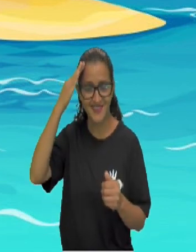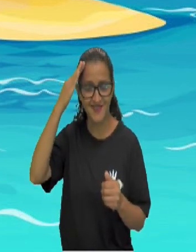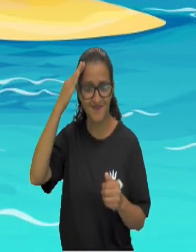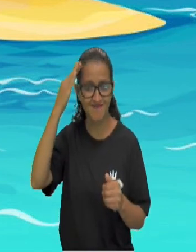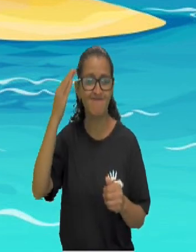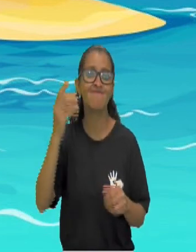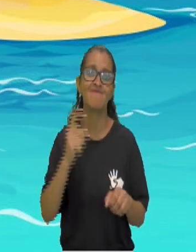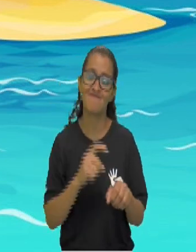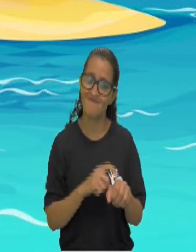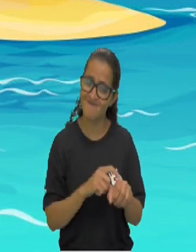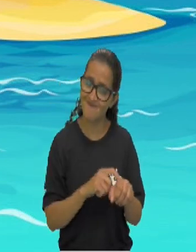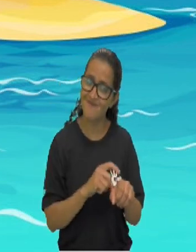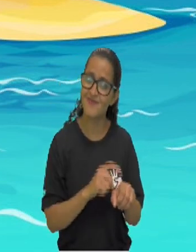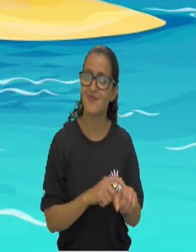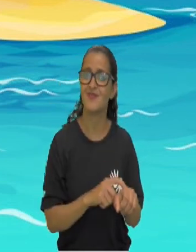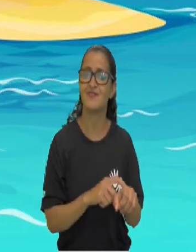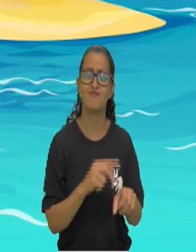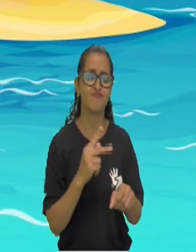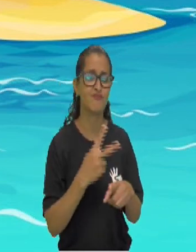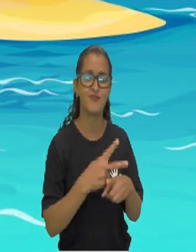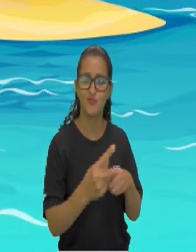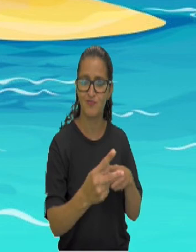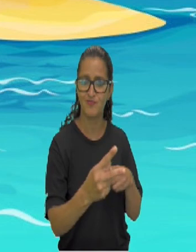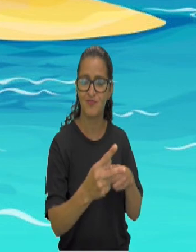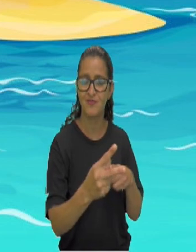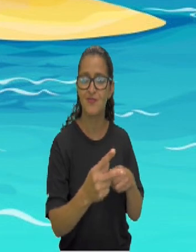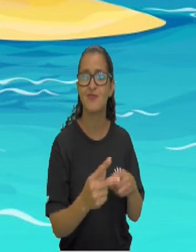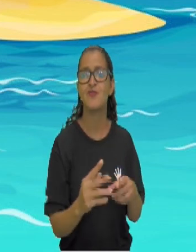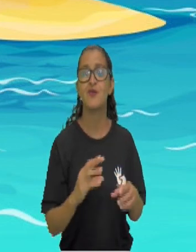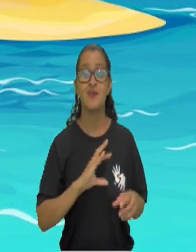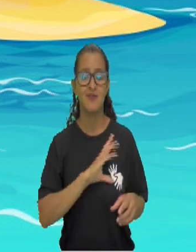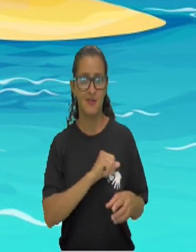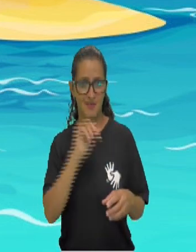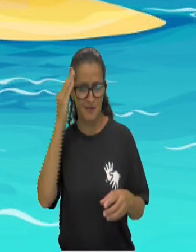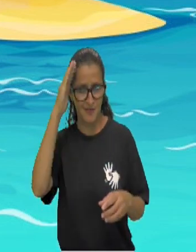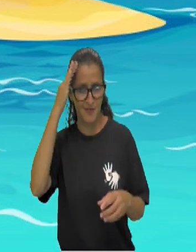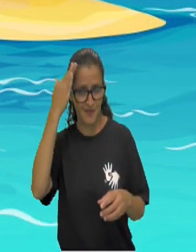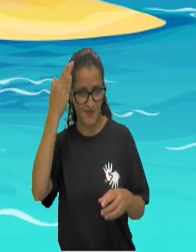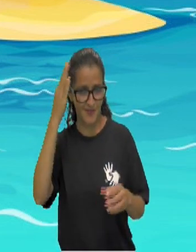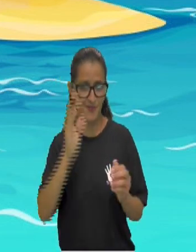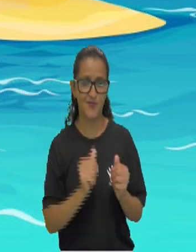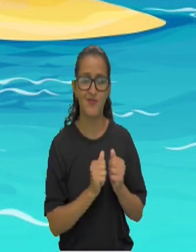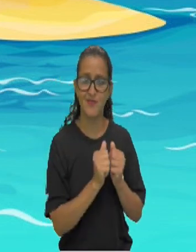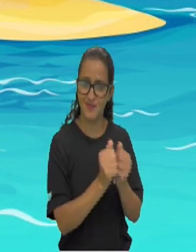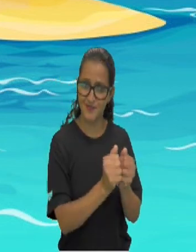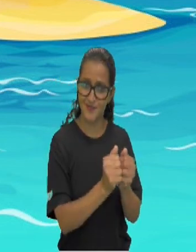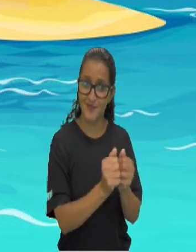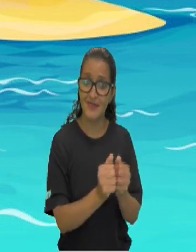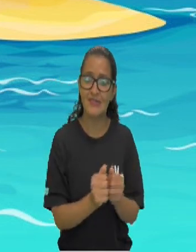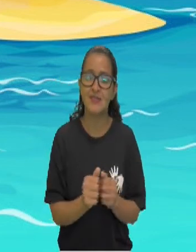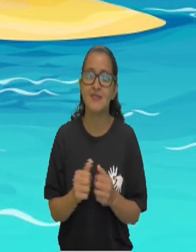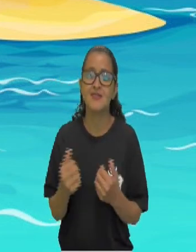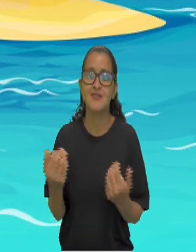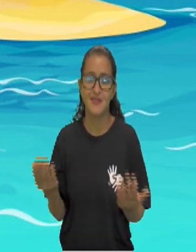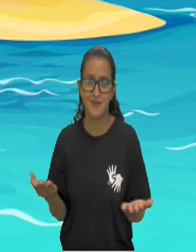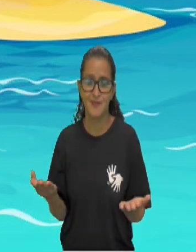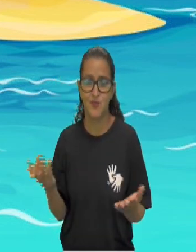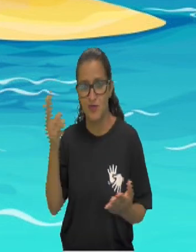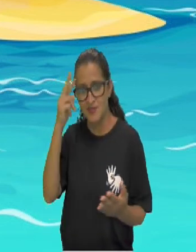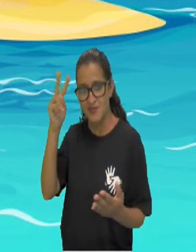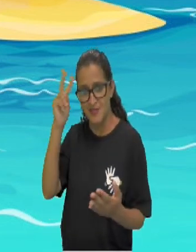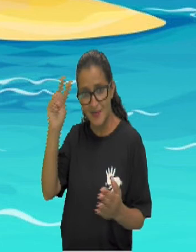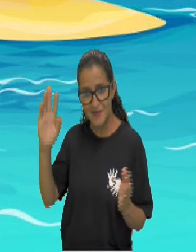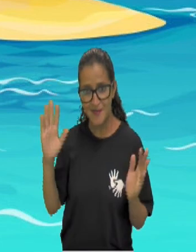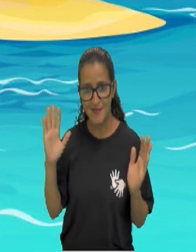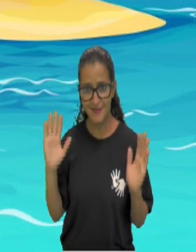tempo pode valorizar, entender um amor. E é assim que eu termino essa historinha de hoje, cantando